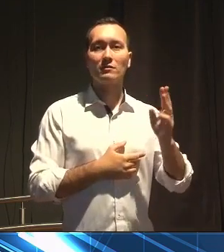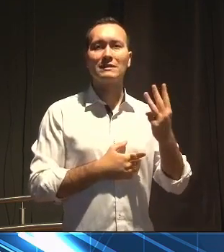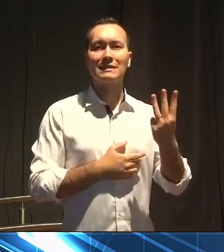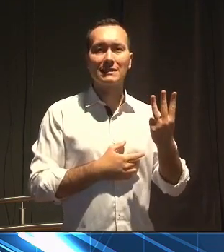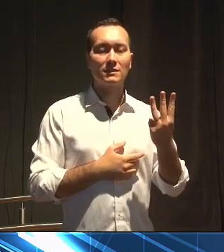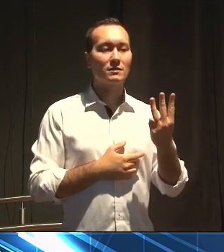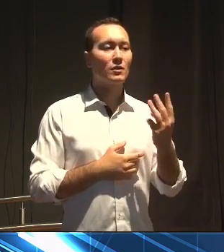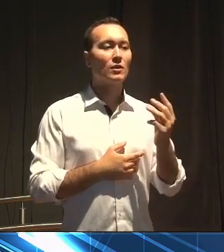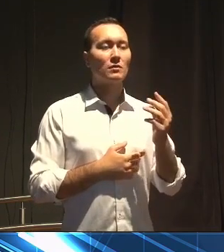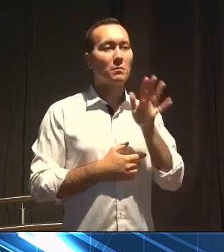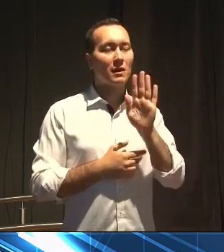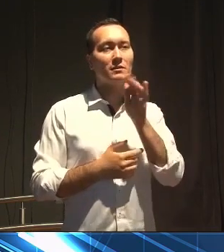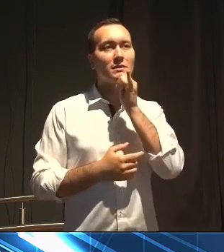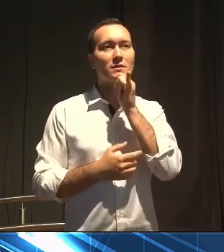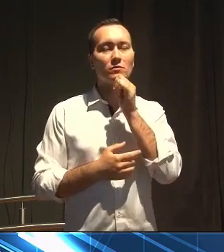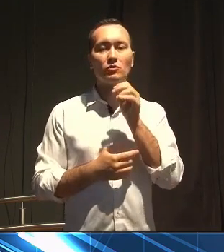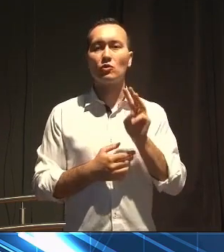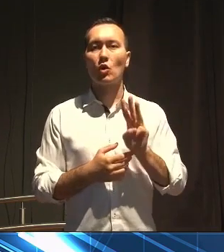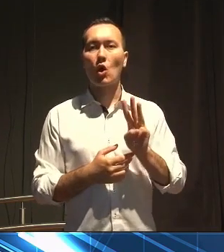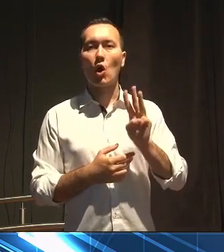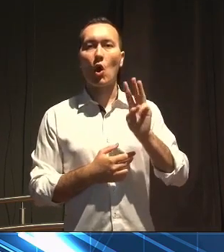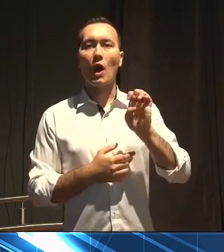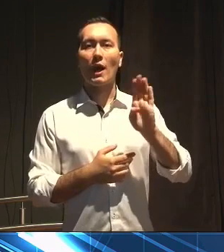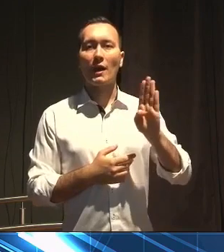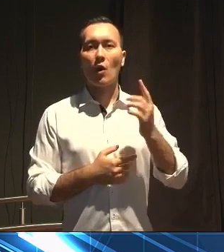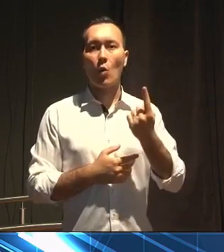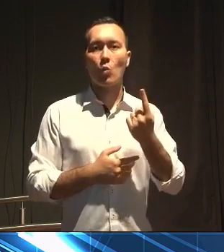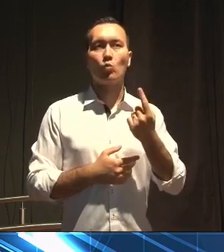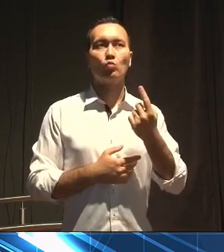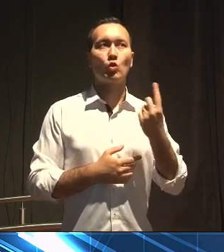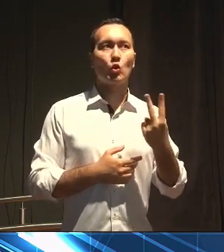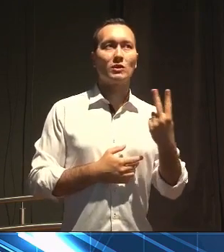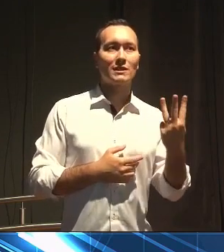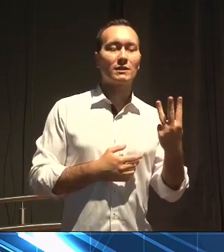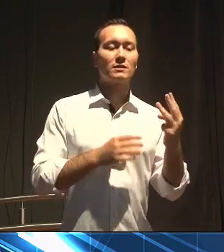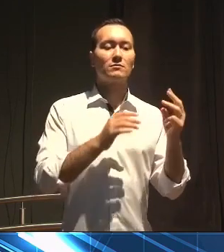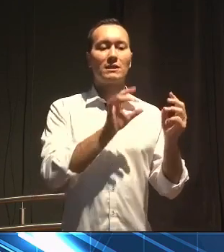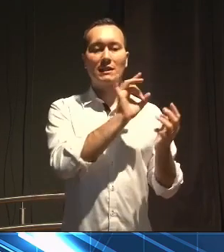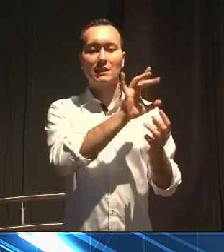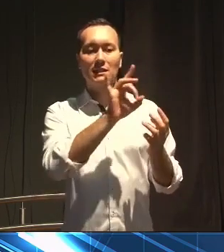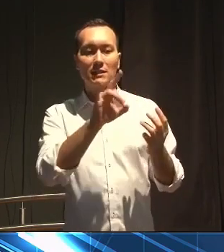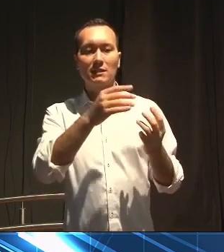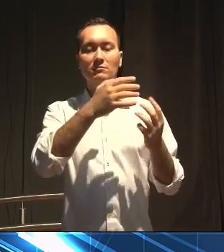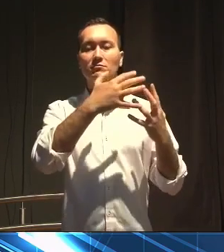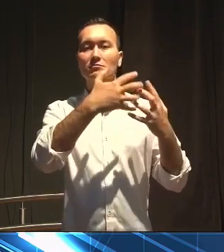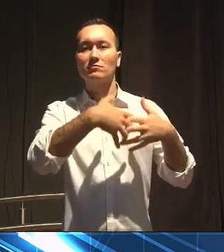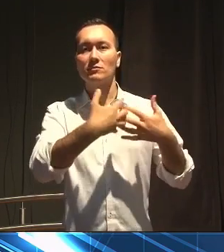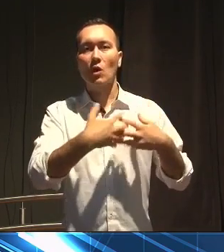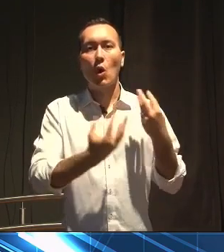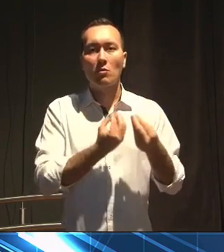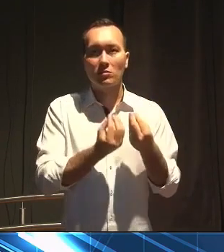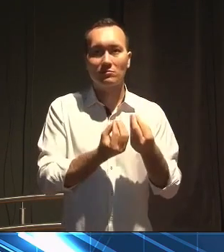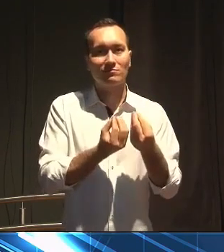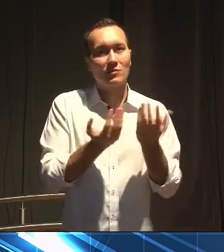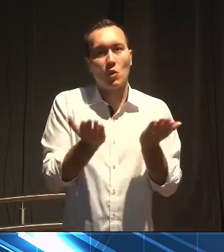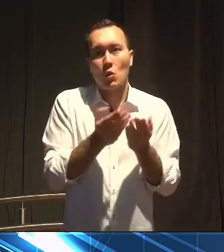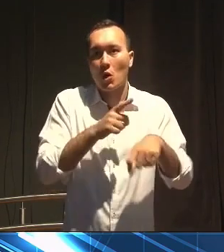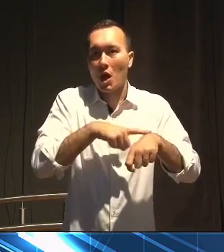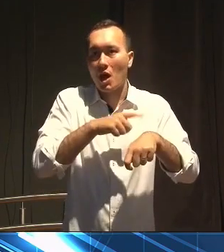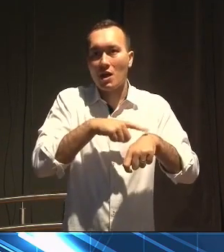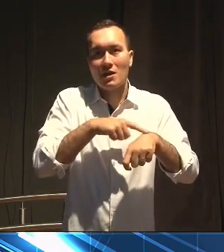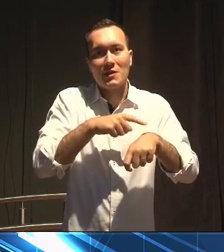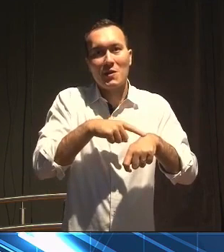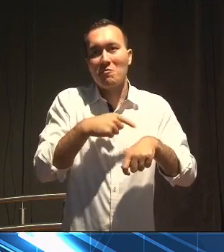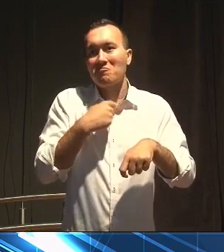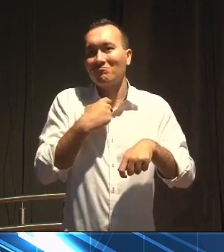relacionada ao Web 1, 2 e 3. Eu vou deixar isso para uma próxima palestra, mas estudem sobre a Web 3,